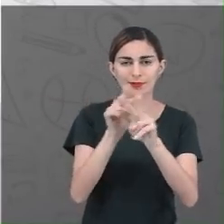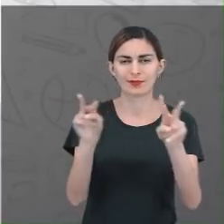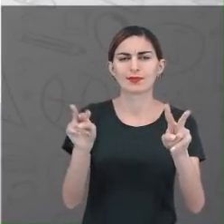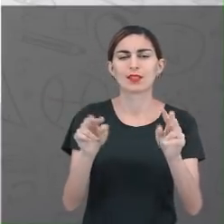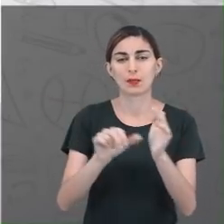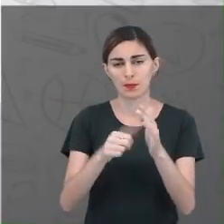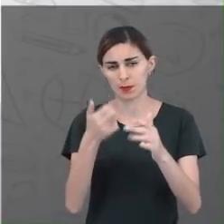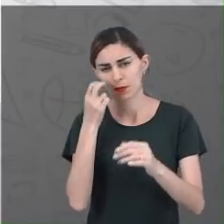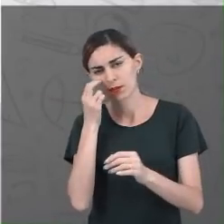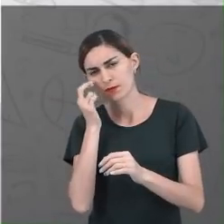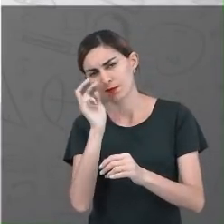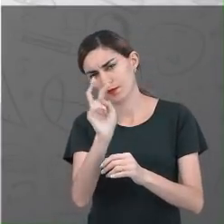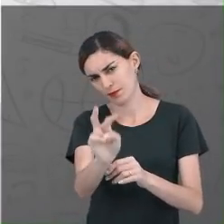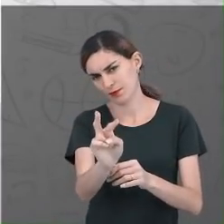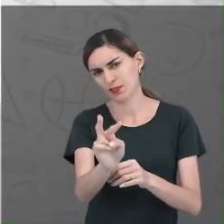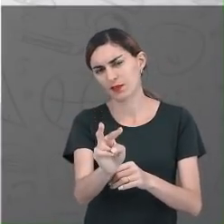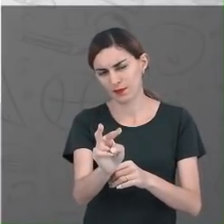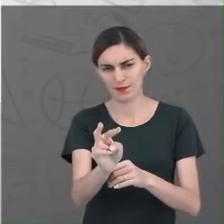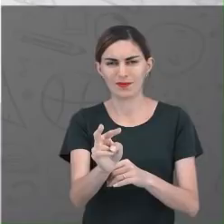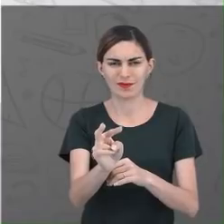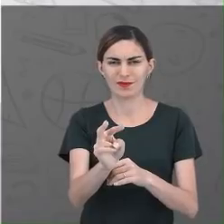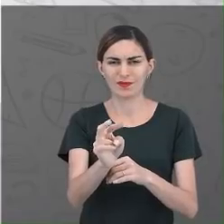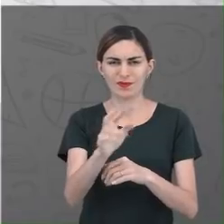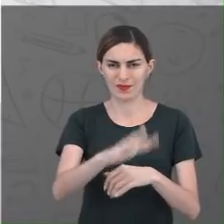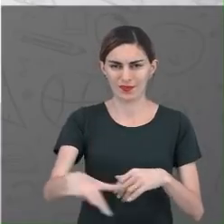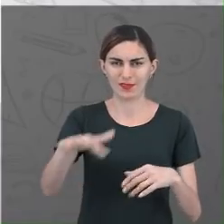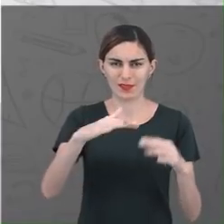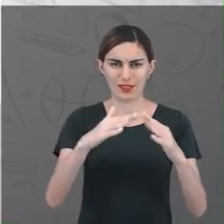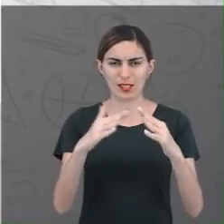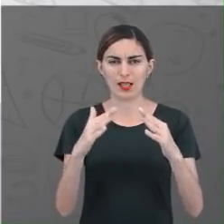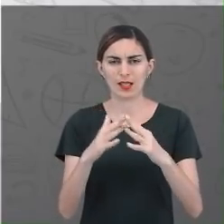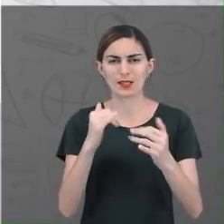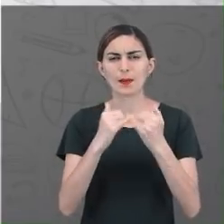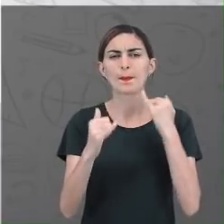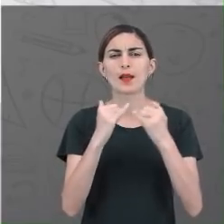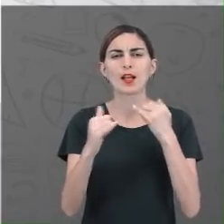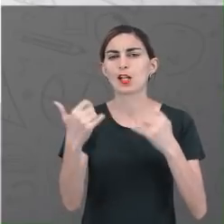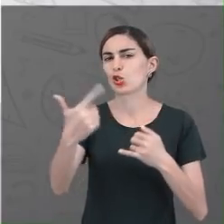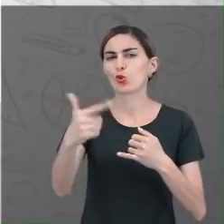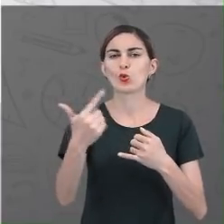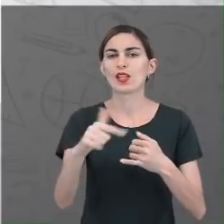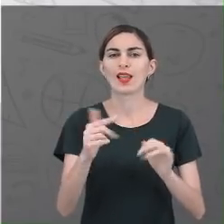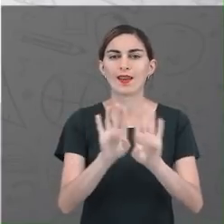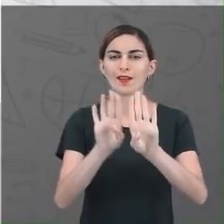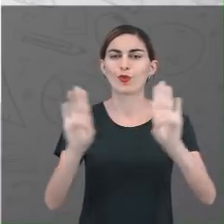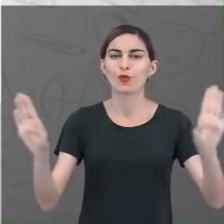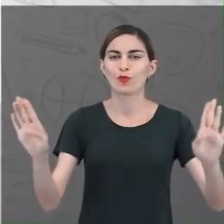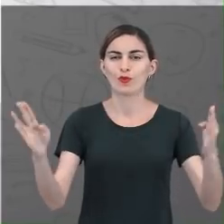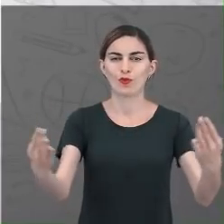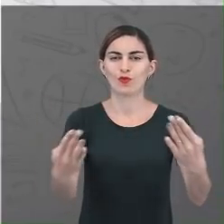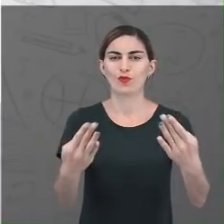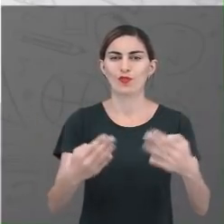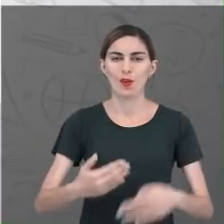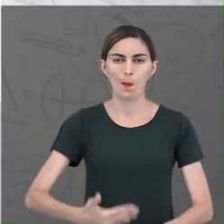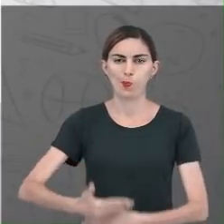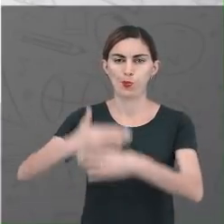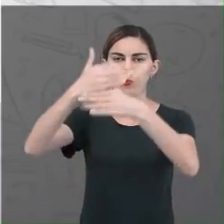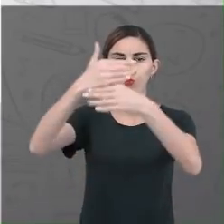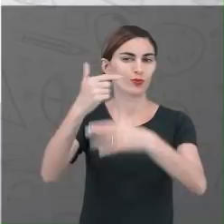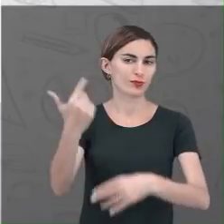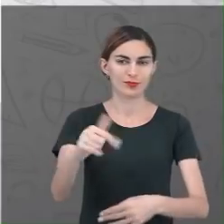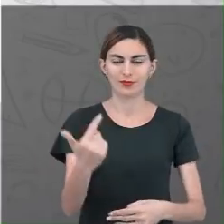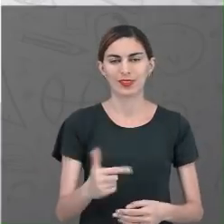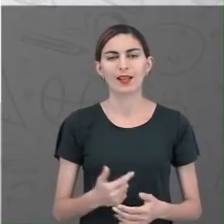momento, quando a gente observa esse ambiente, parece que não existe fechamento entre o ambiente projetado e